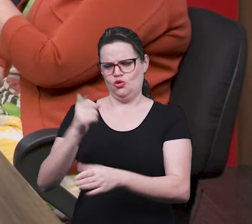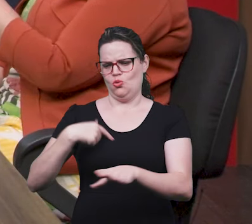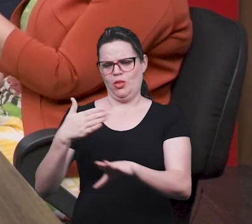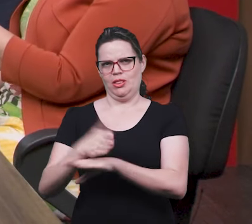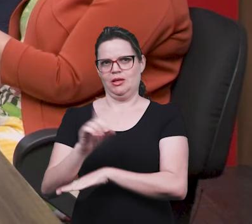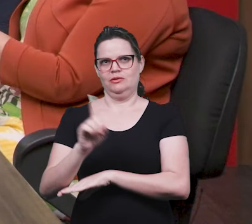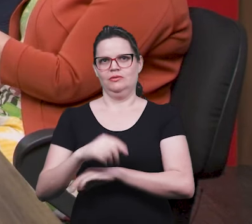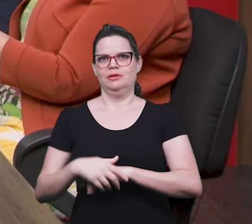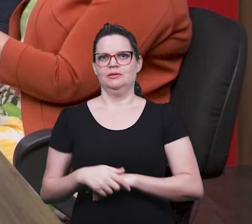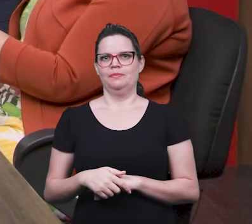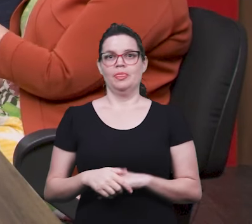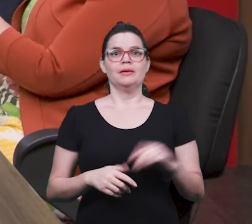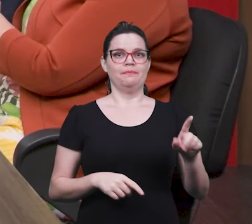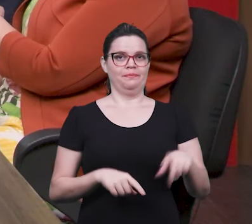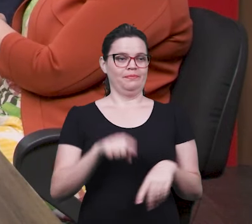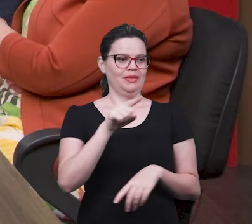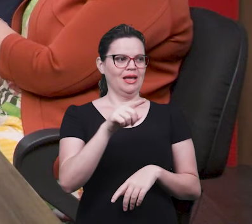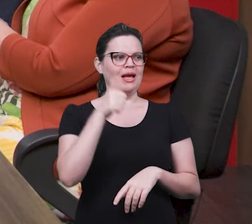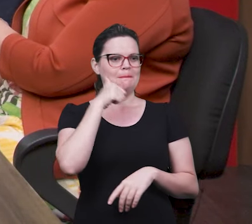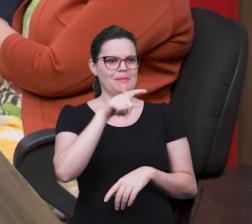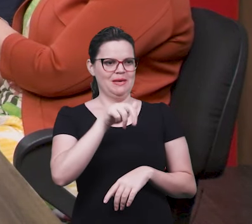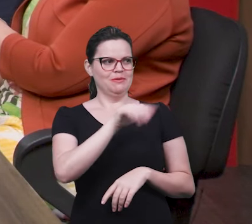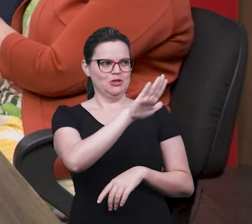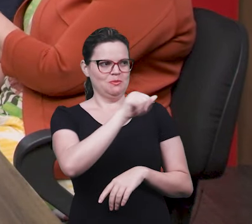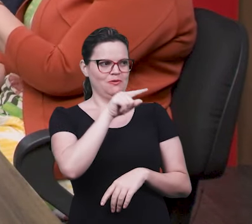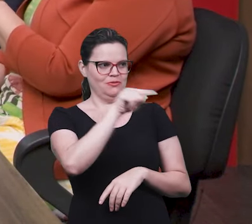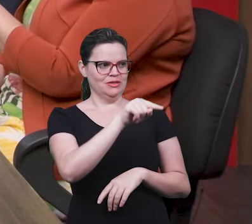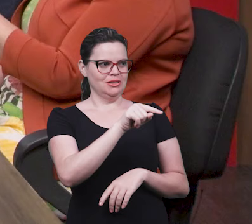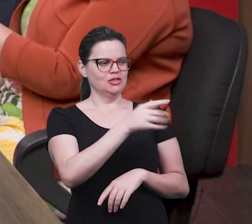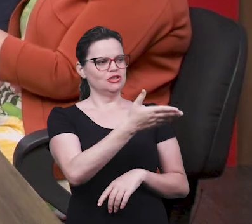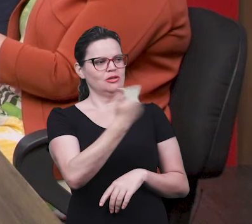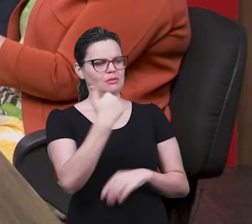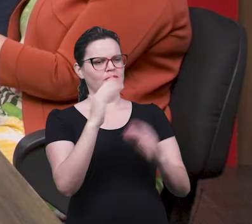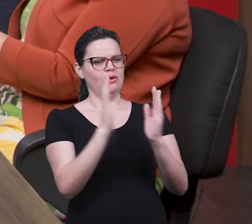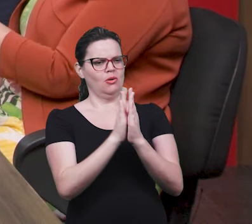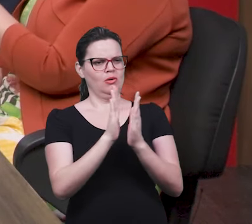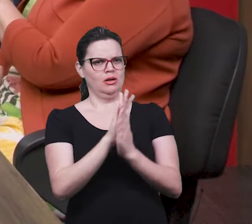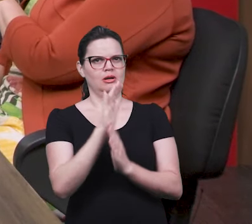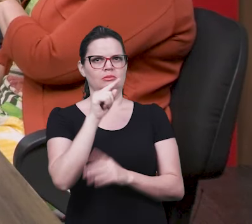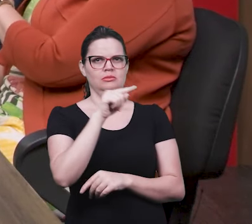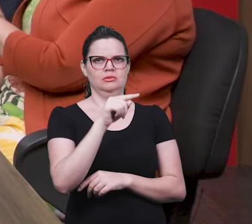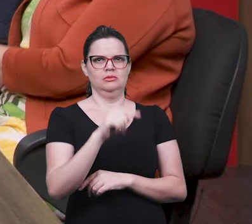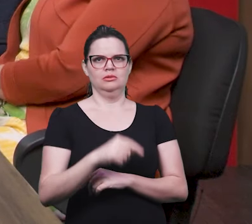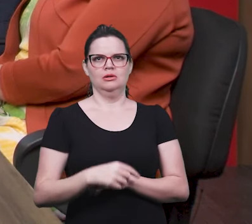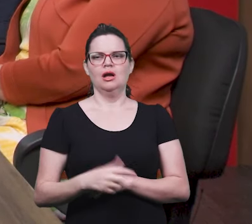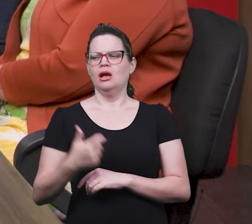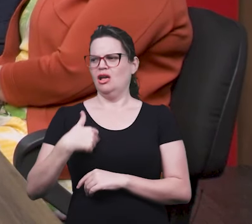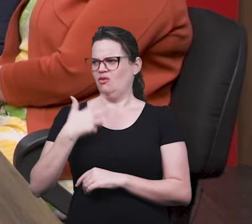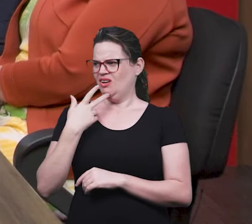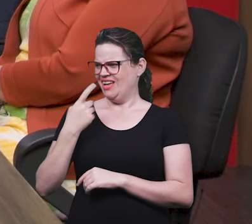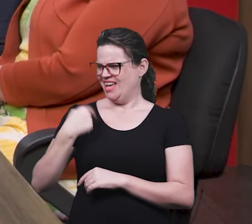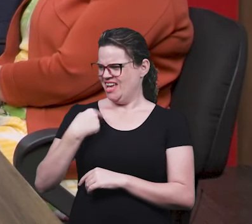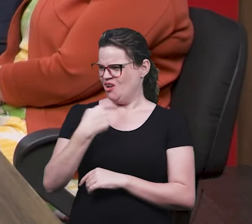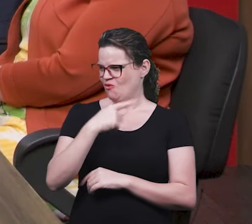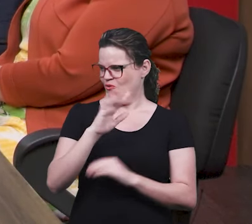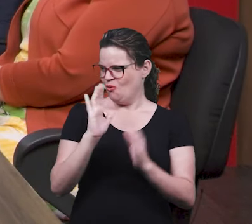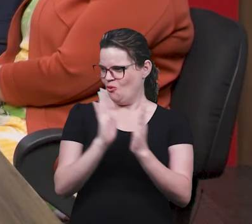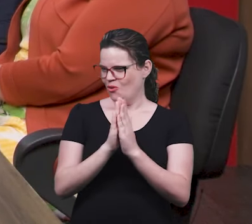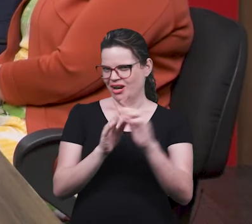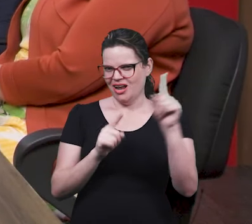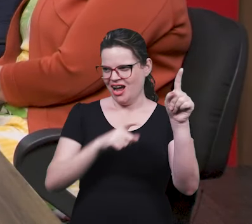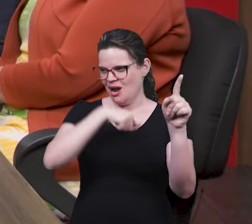e chamava a gente para orar por você. E eu dizia, por ele eu não oro, ele não se